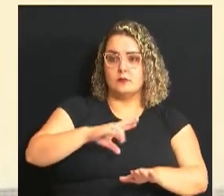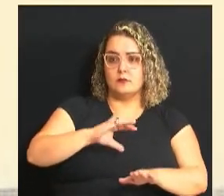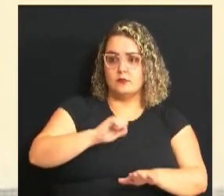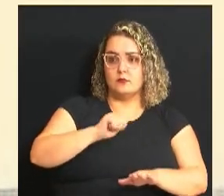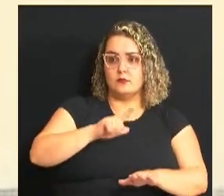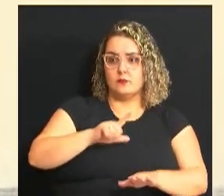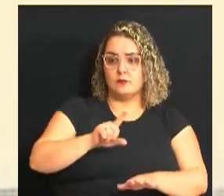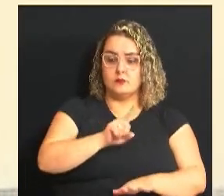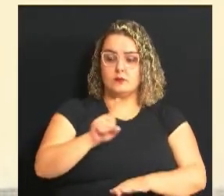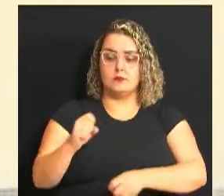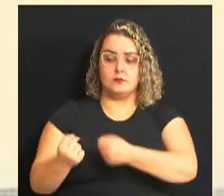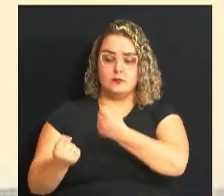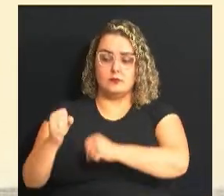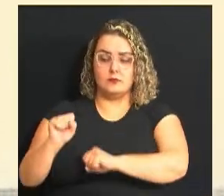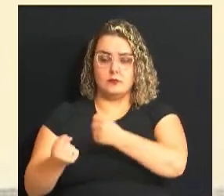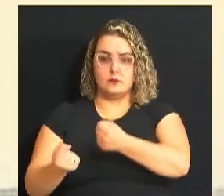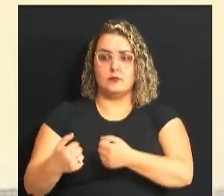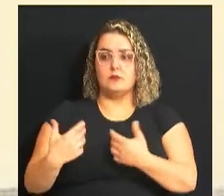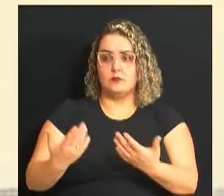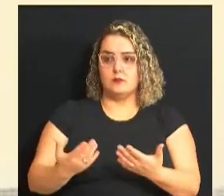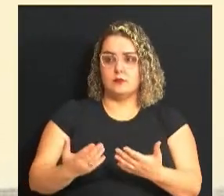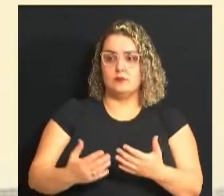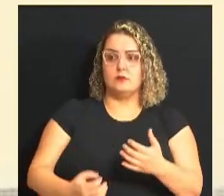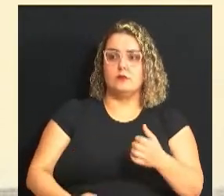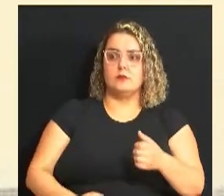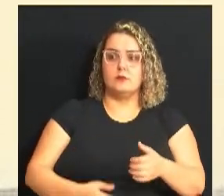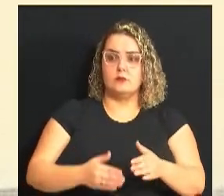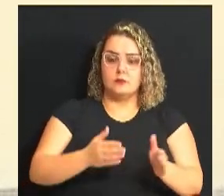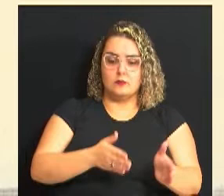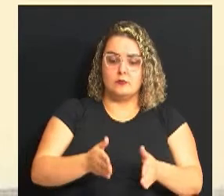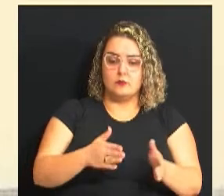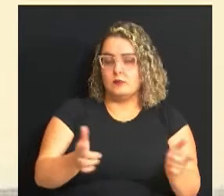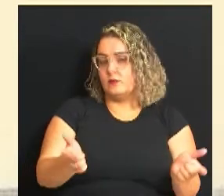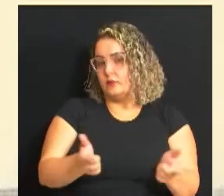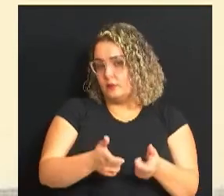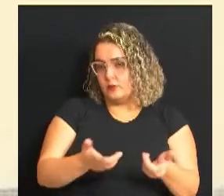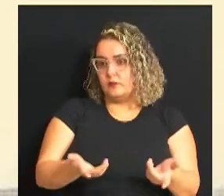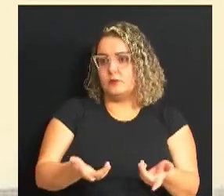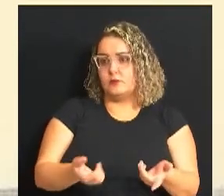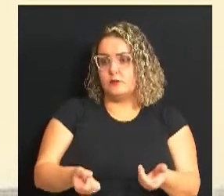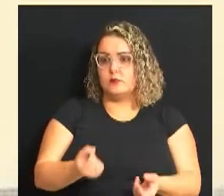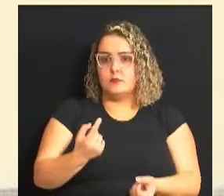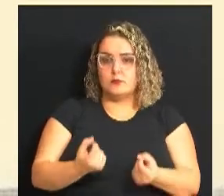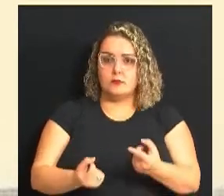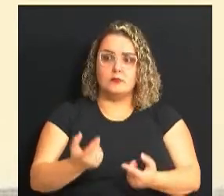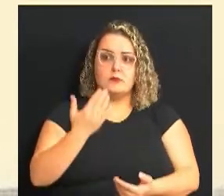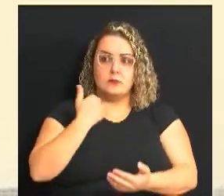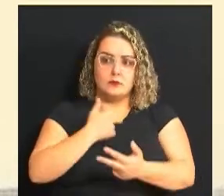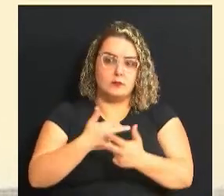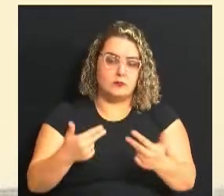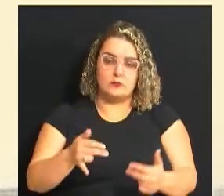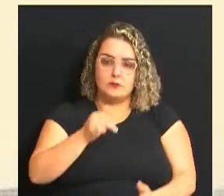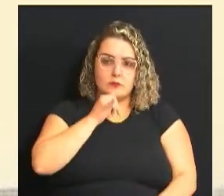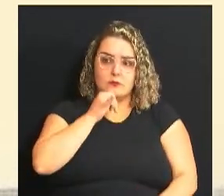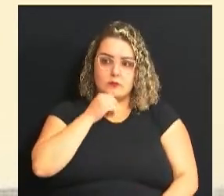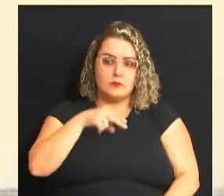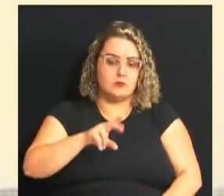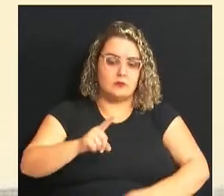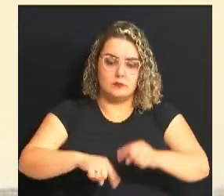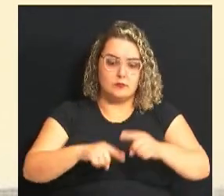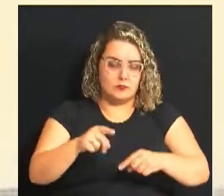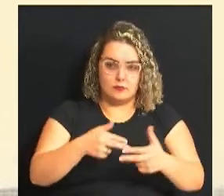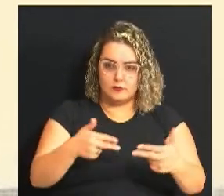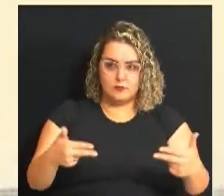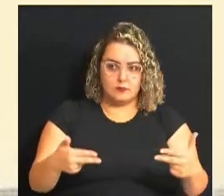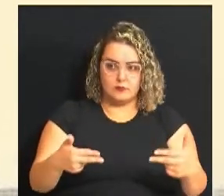ela produz, né, em escala, muitas vezes em escala menor, algum tipo de alimento ou produto que